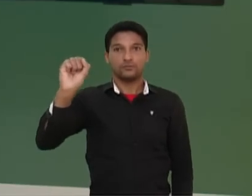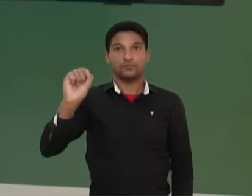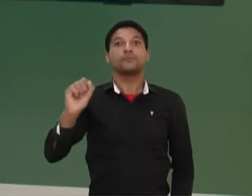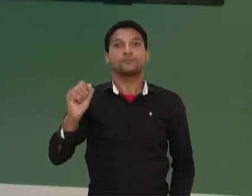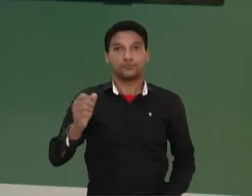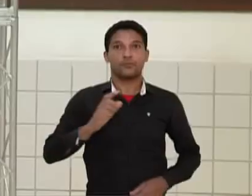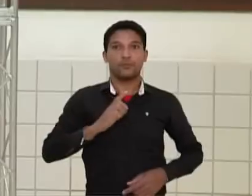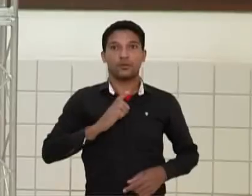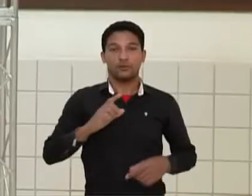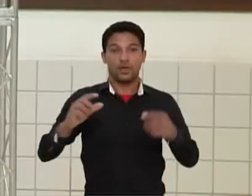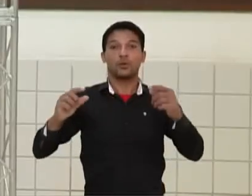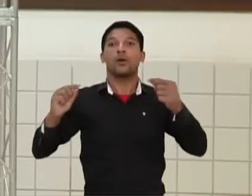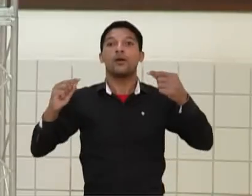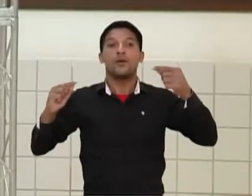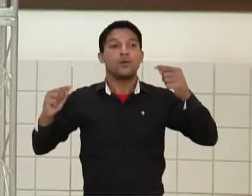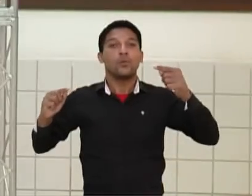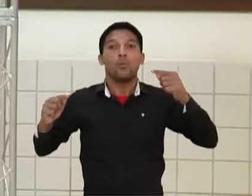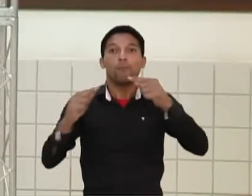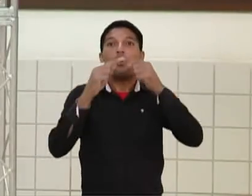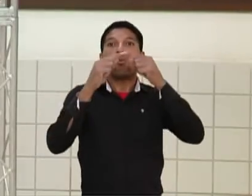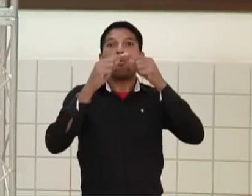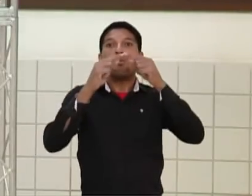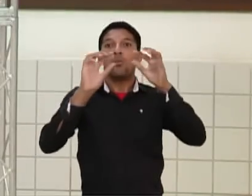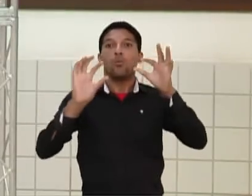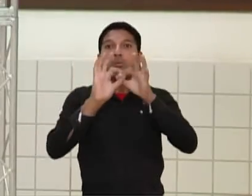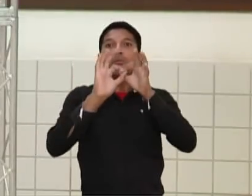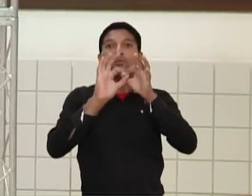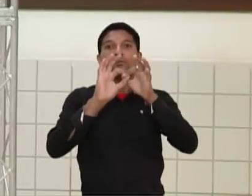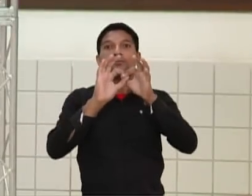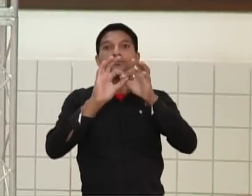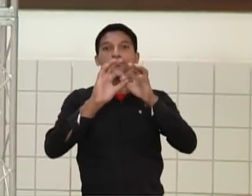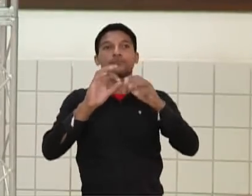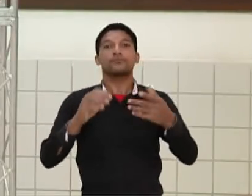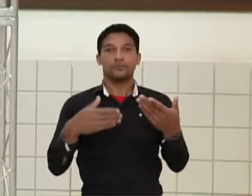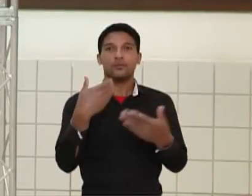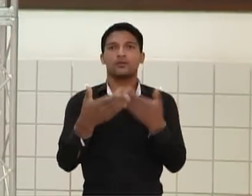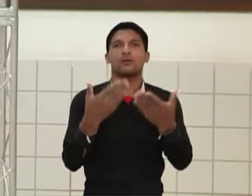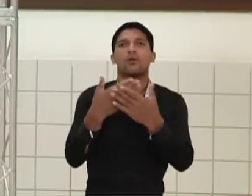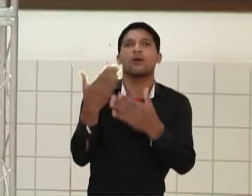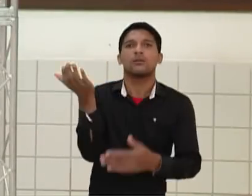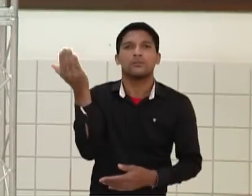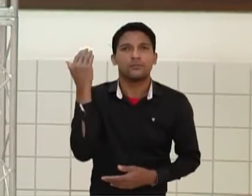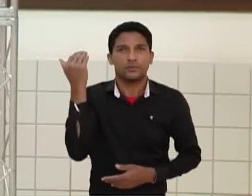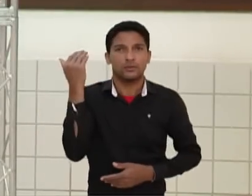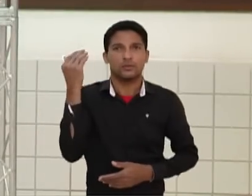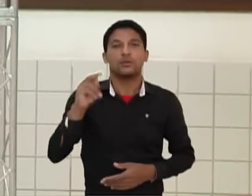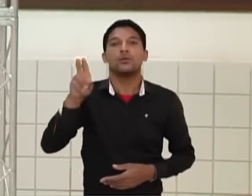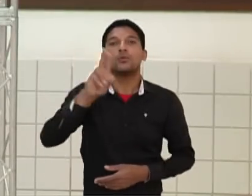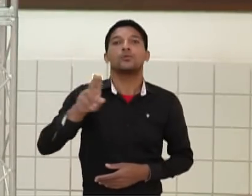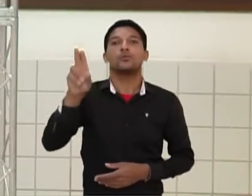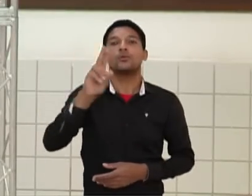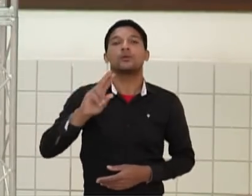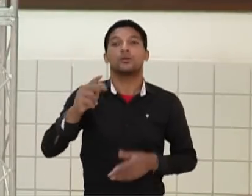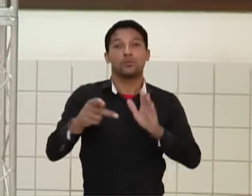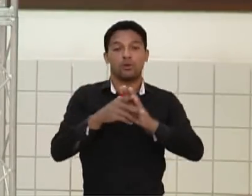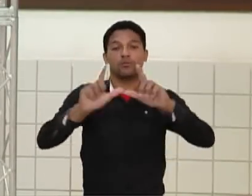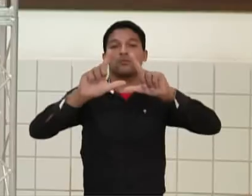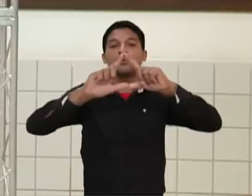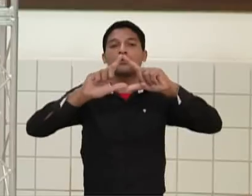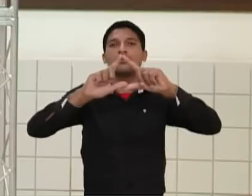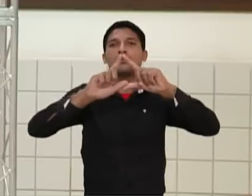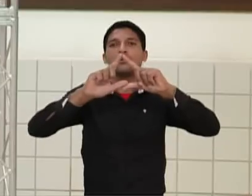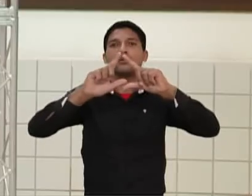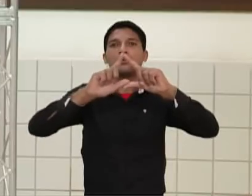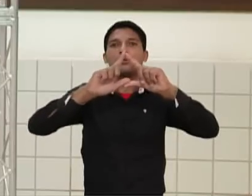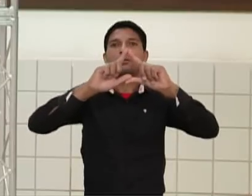certo? Na aula passada, para provar essas propriedades, eu utilizei congruência de triângulos, mas você pode